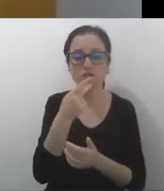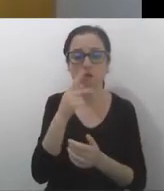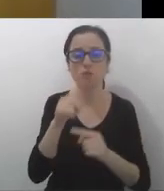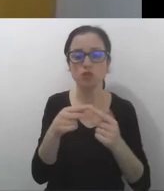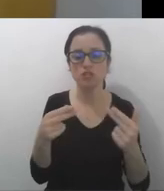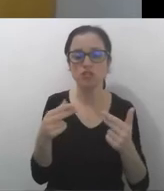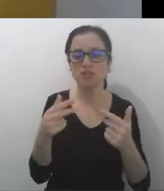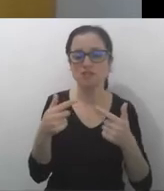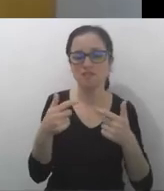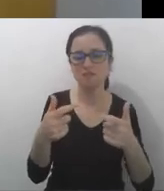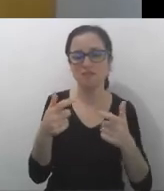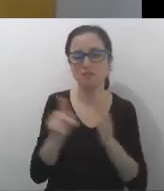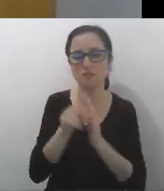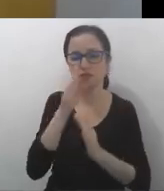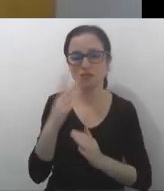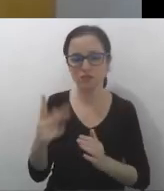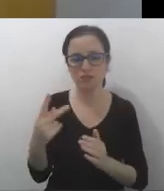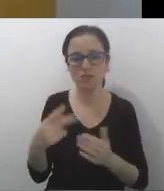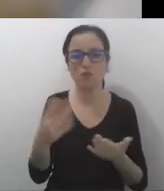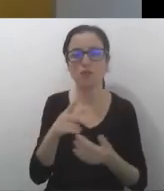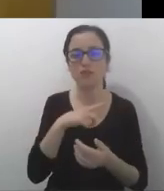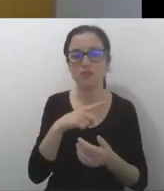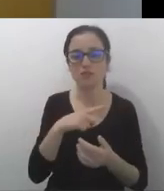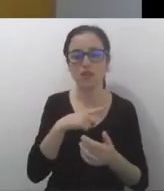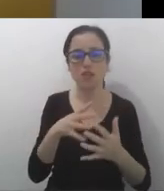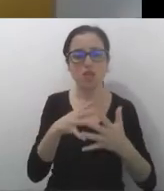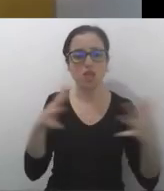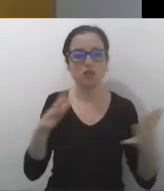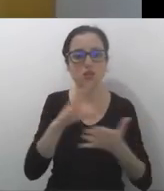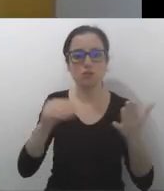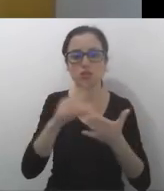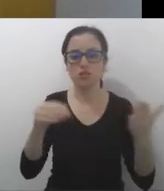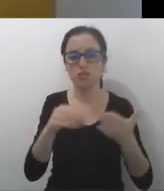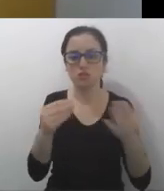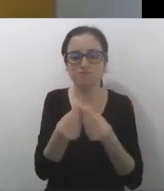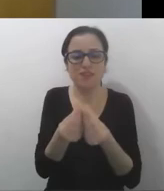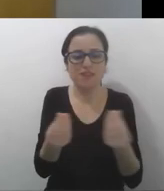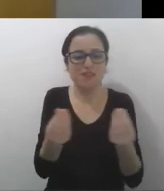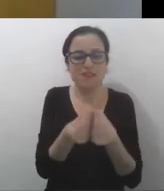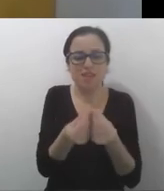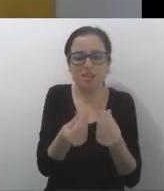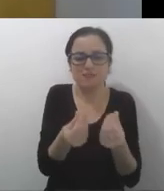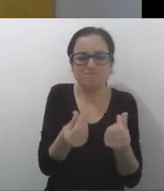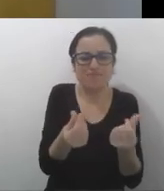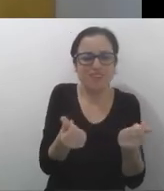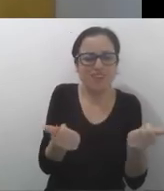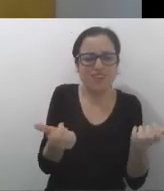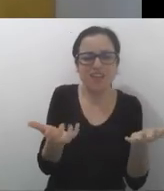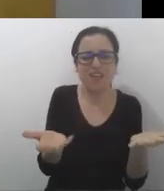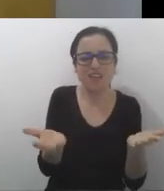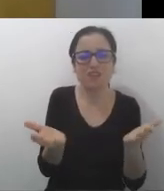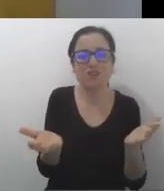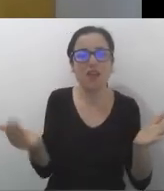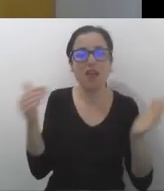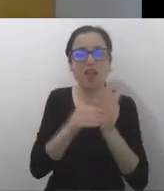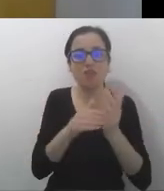gama que vai da louça da Goiana até o brucutu e os aviões da Embraer. Então, eu acho